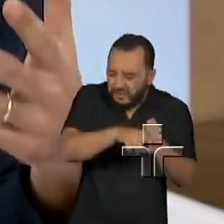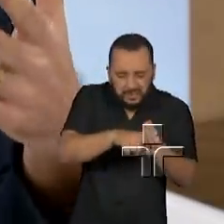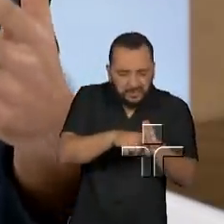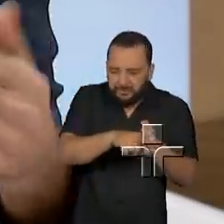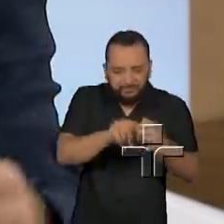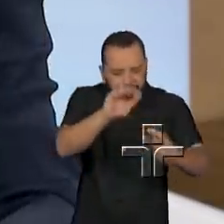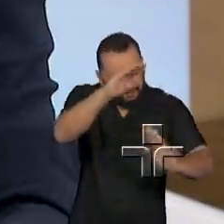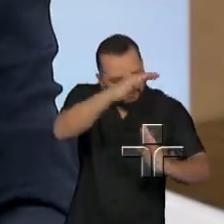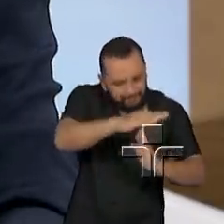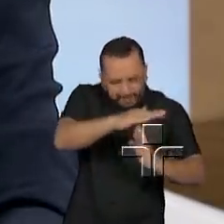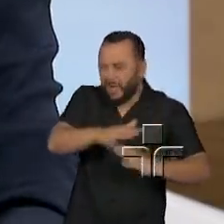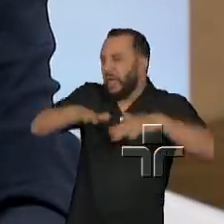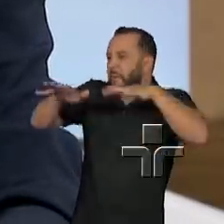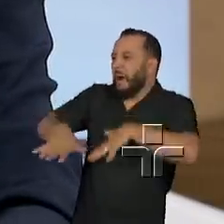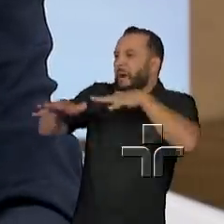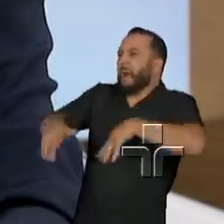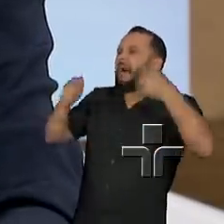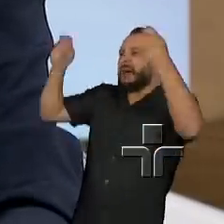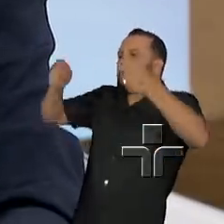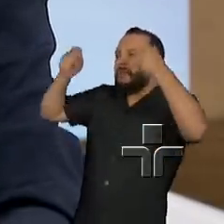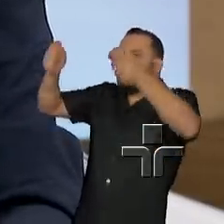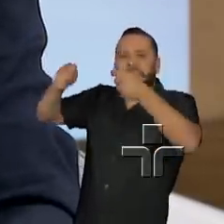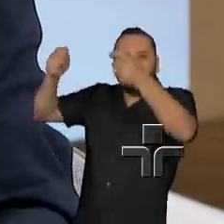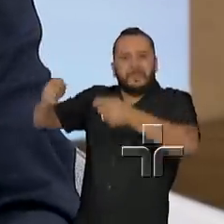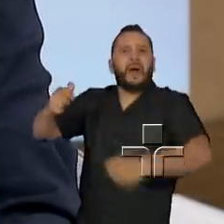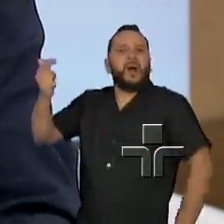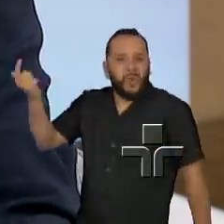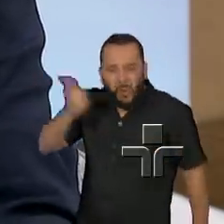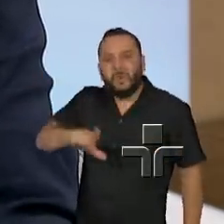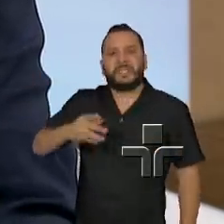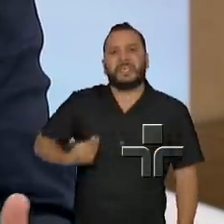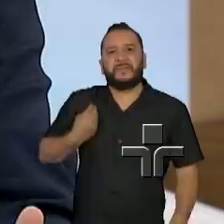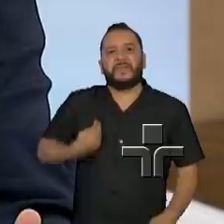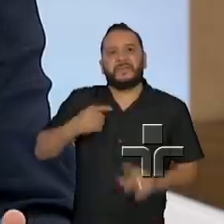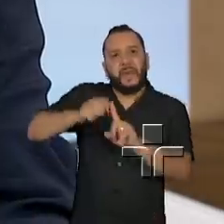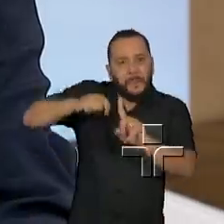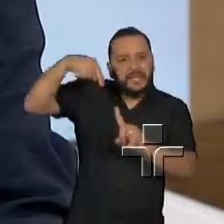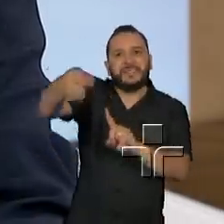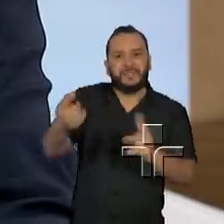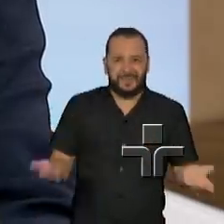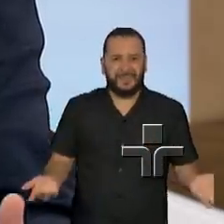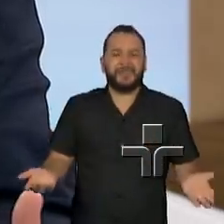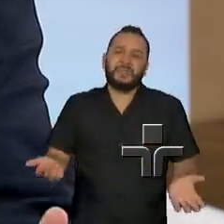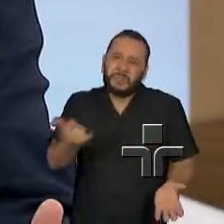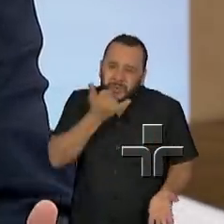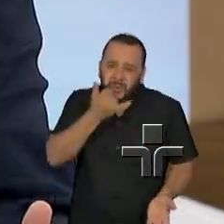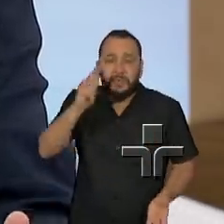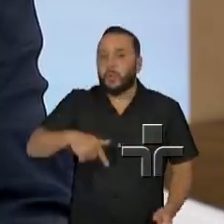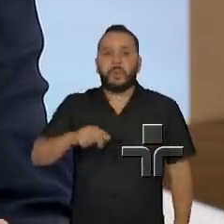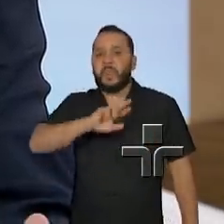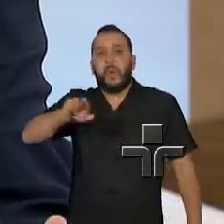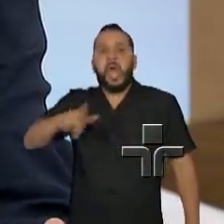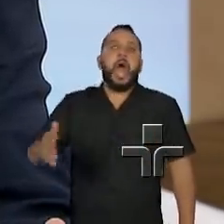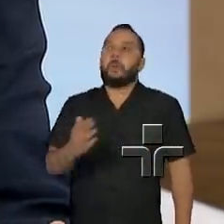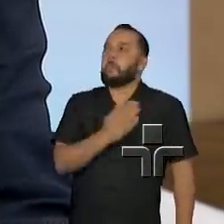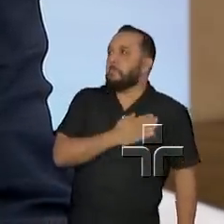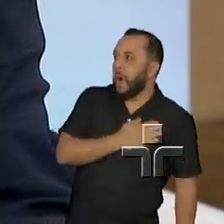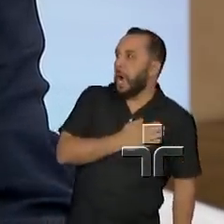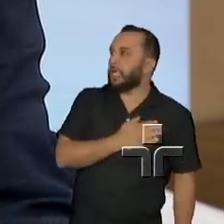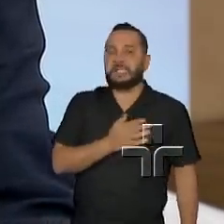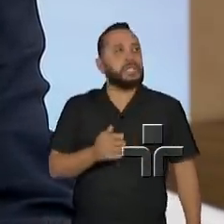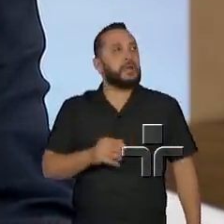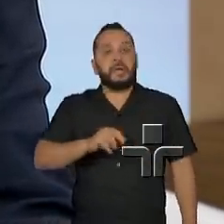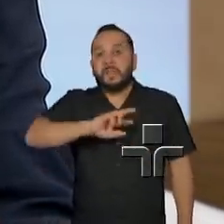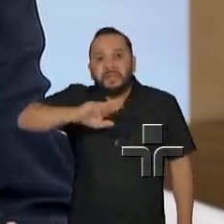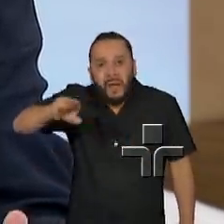para garantir a bolsa do mês que vem. Então, isso não é um discurso nacionalista, isso não é um discurso de pátria grande, isso é um discurso de